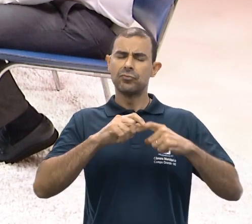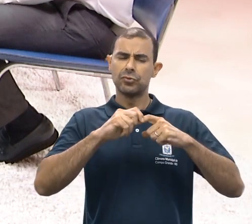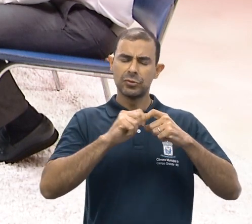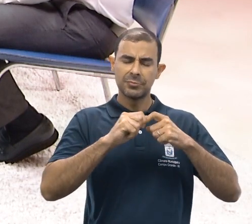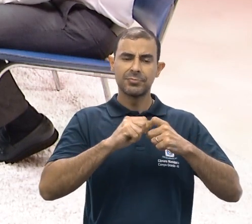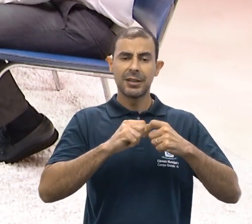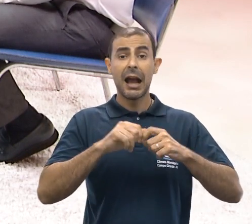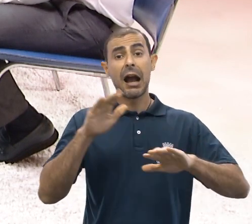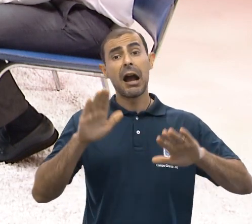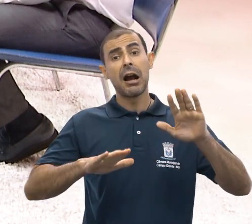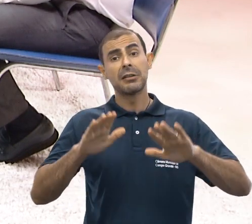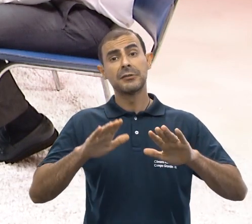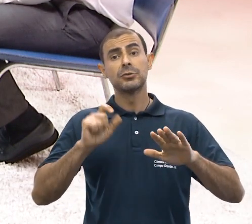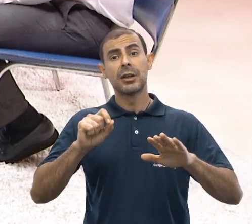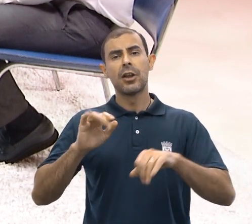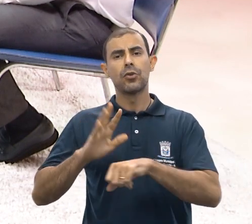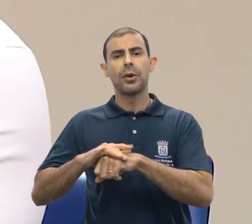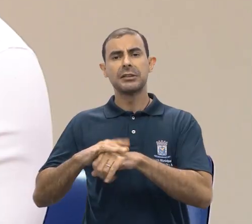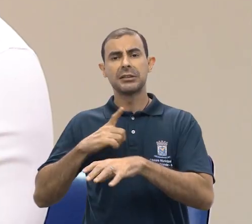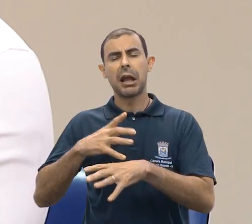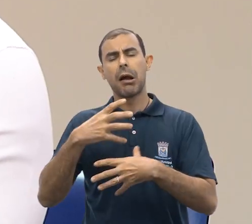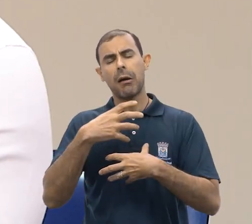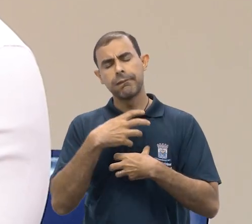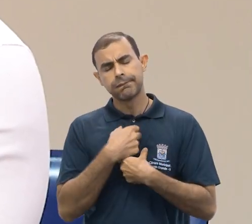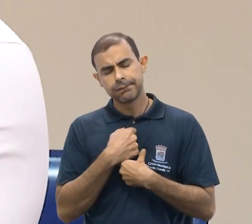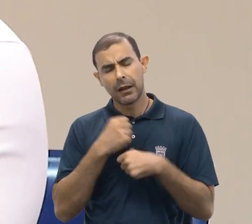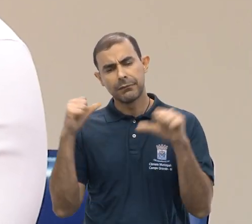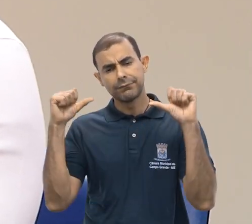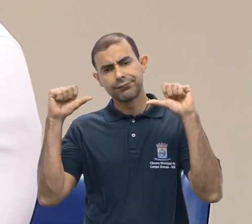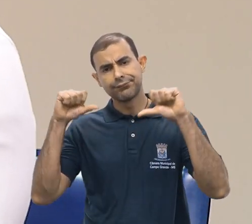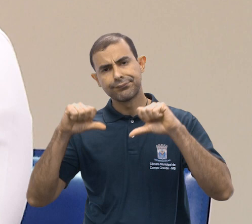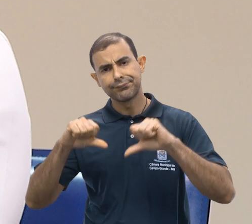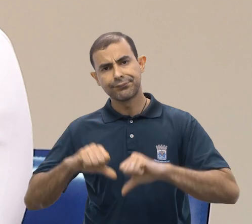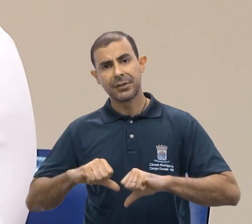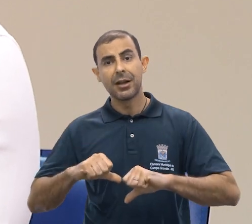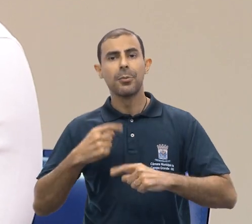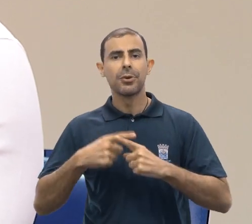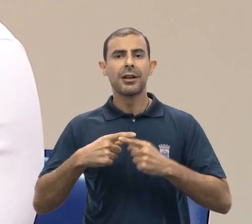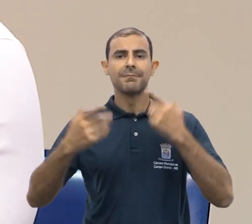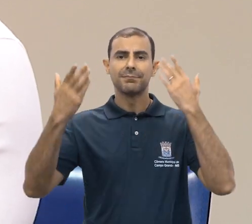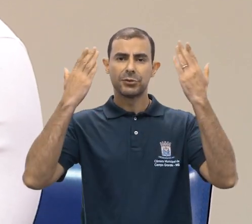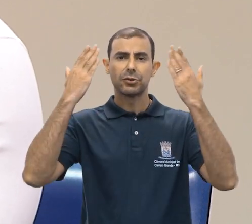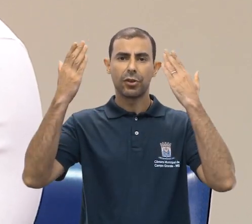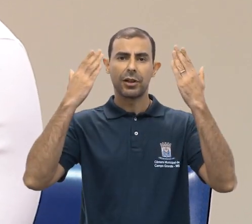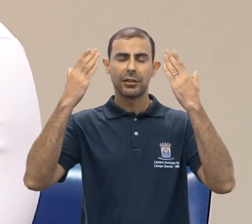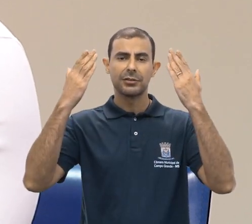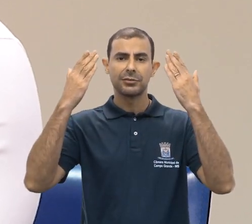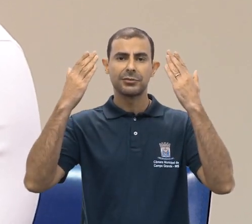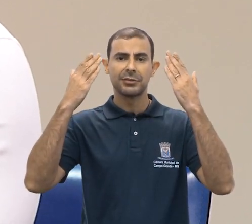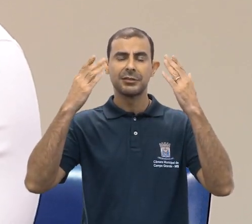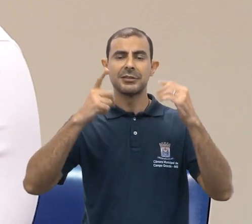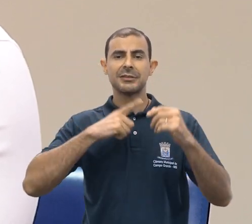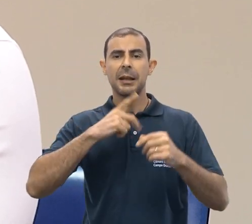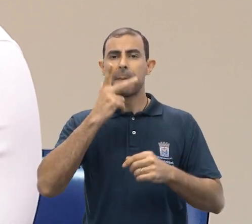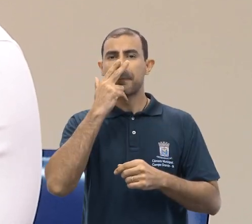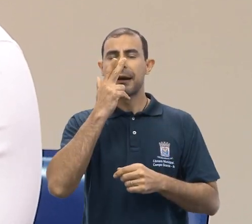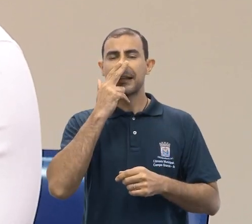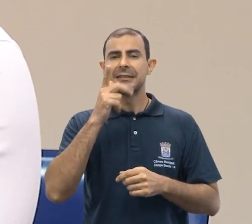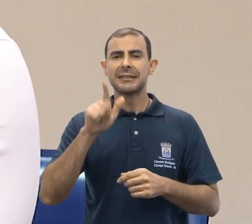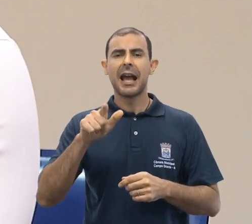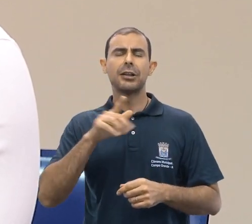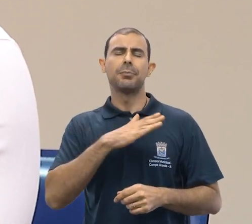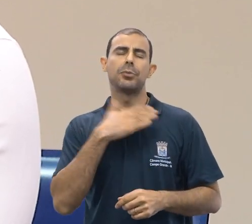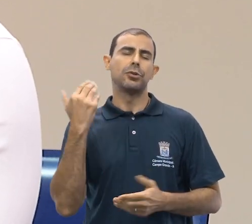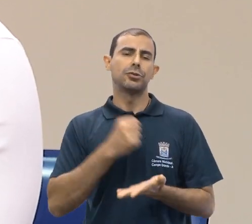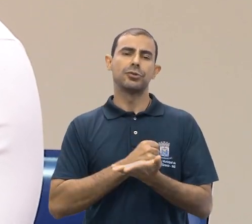fisioterapia. Tem o paciente que pega aquela doença e usa como, aí a parte psicológica importante, usa como um diagnóstico, como se